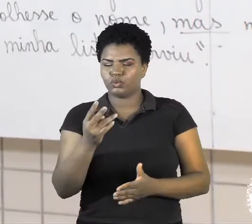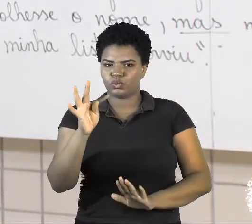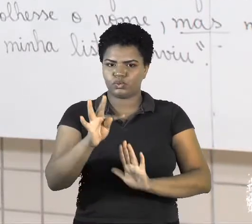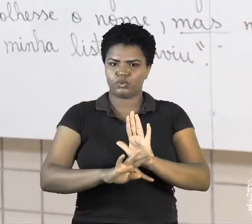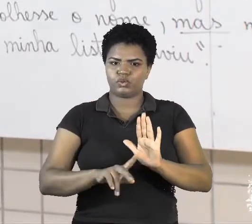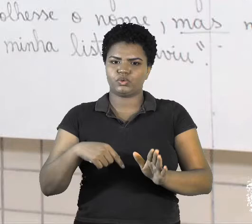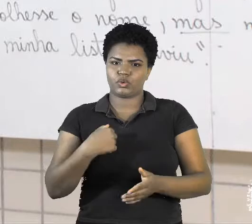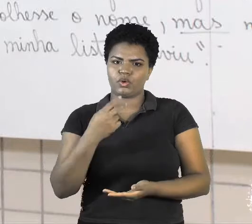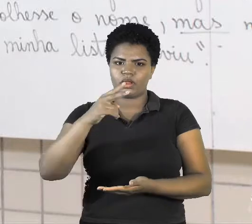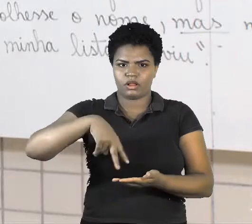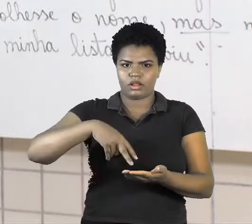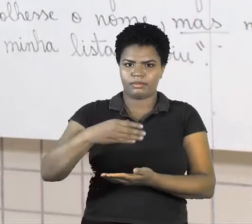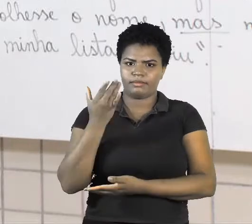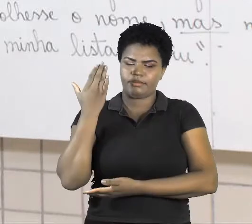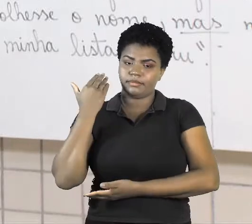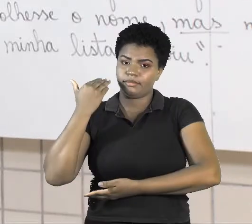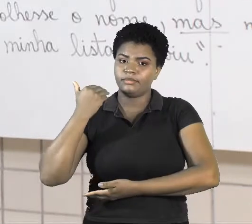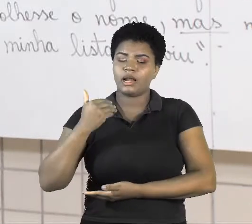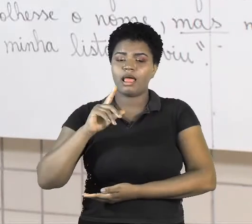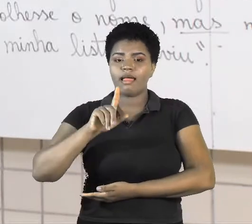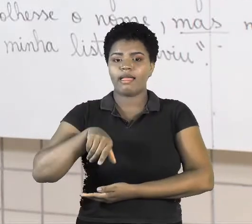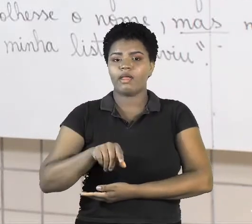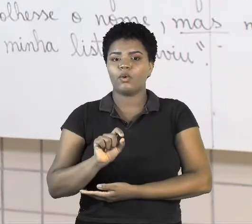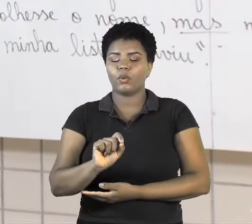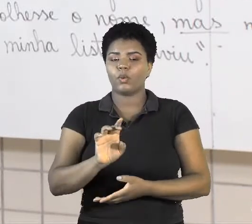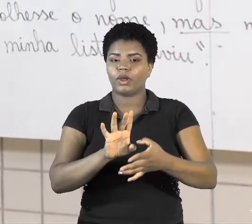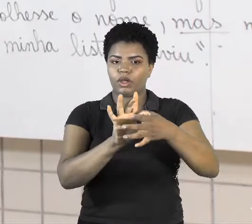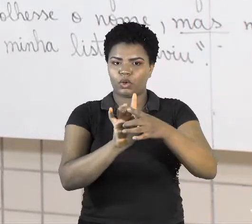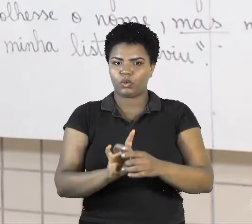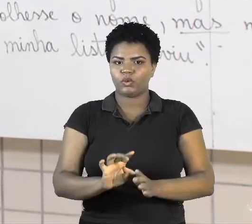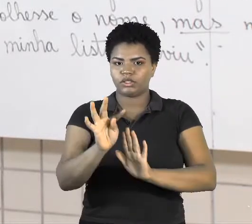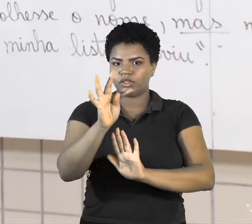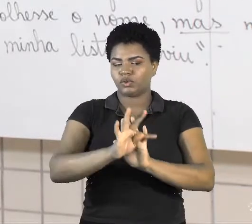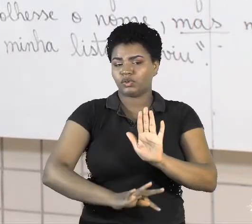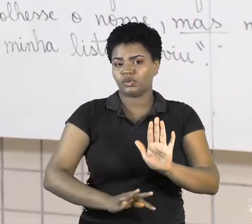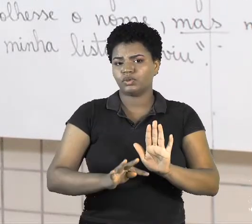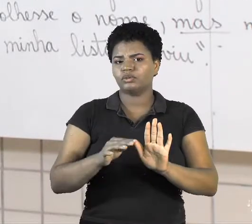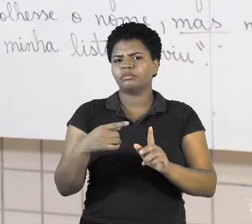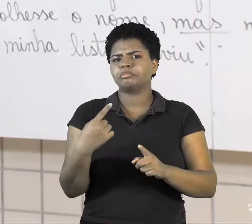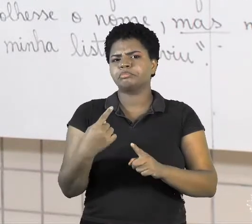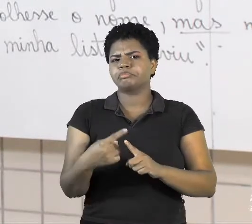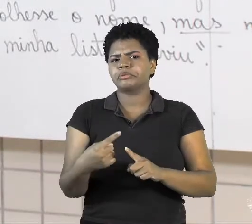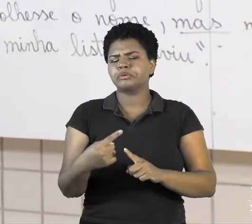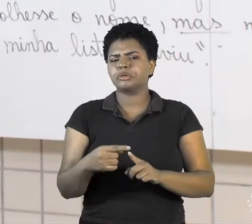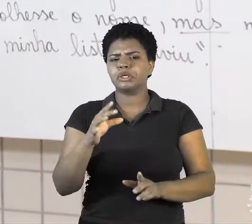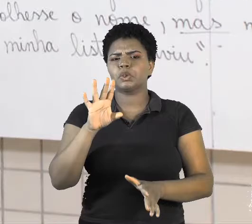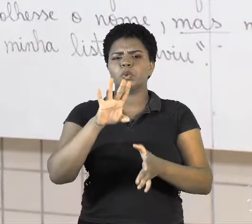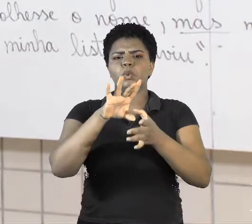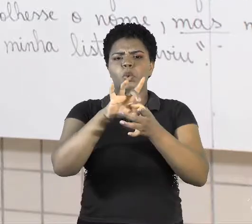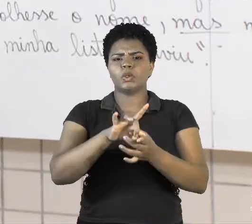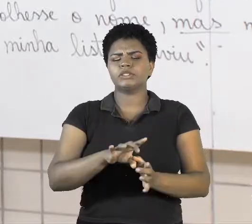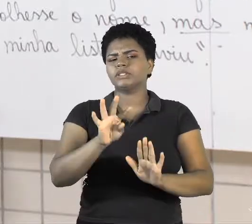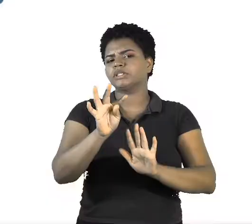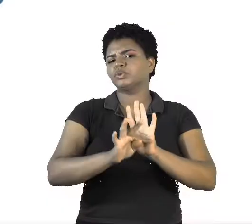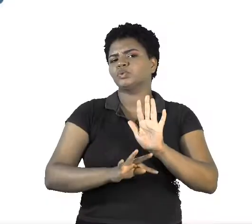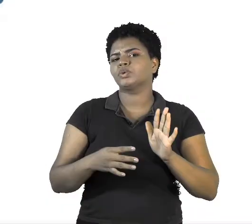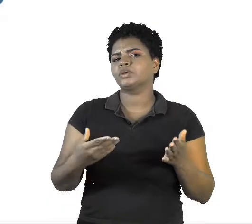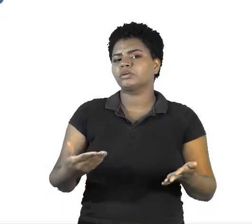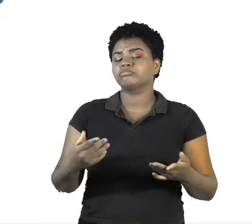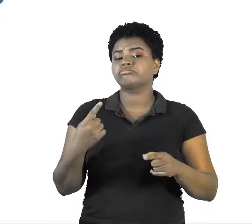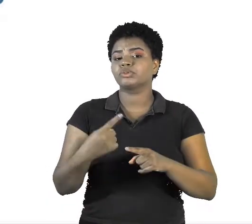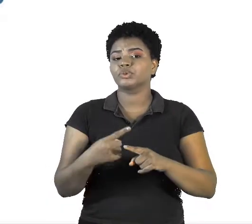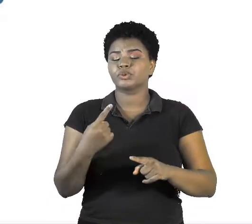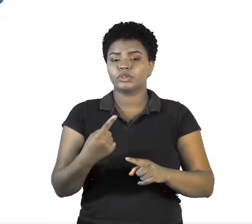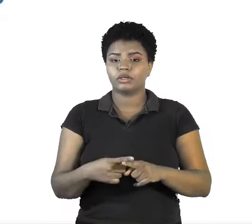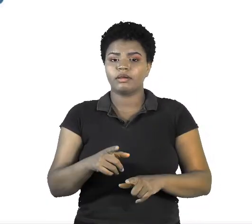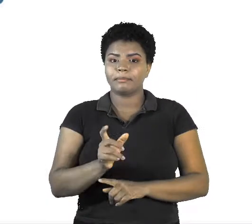aula anterior, ela é chamada de coesão textual. Então, por que ela é uma coesão textual? Porque